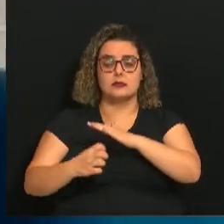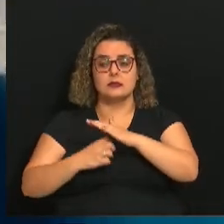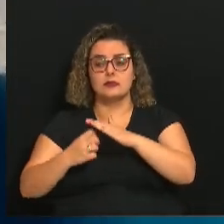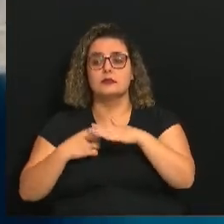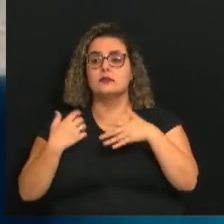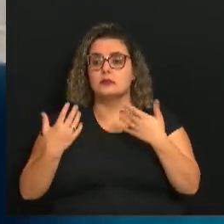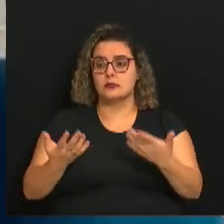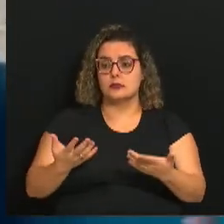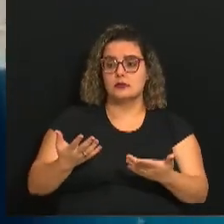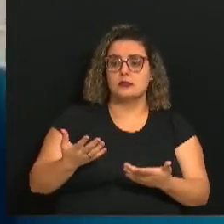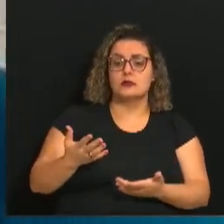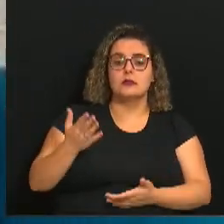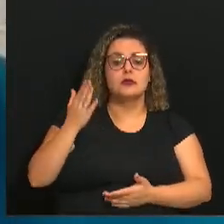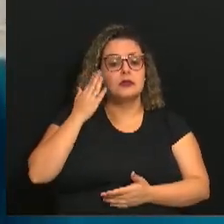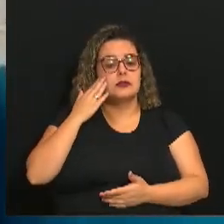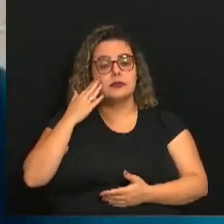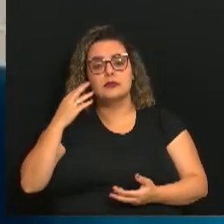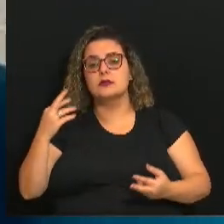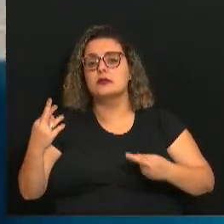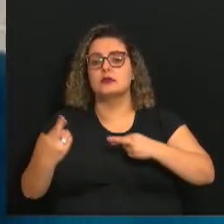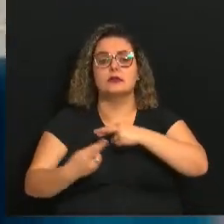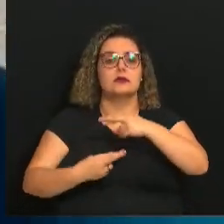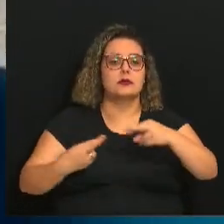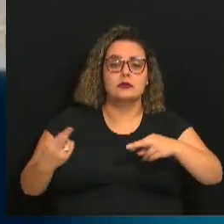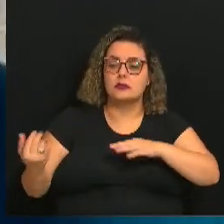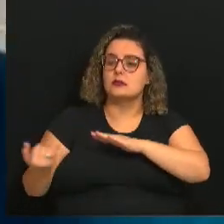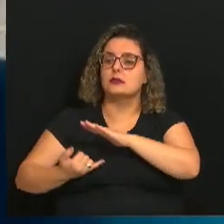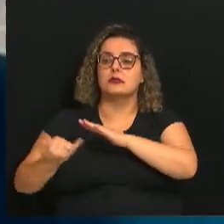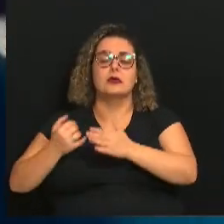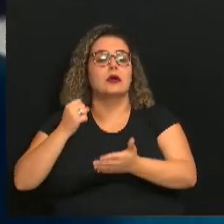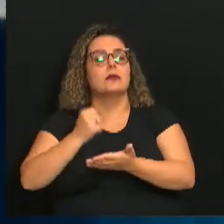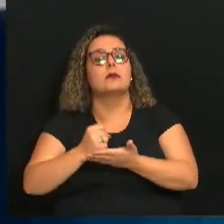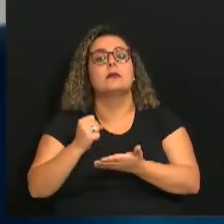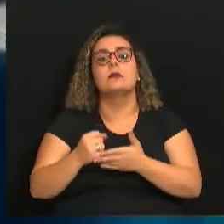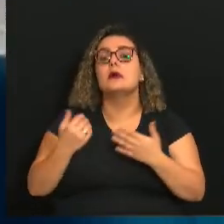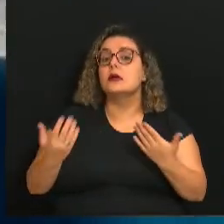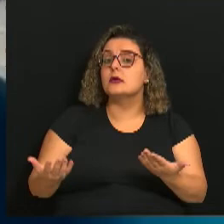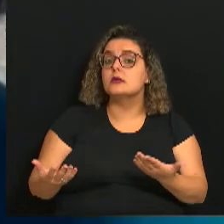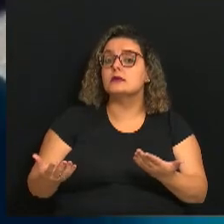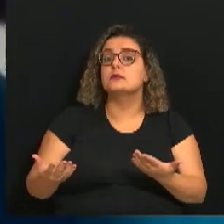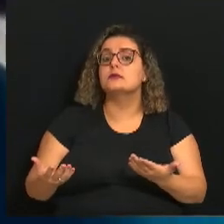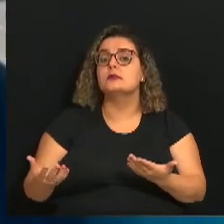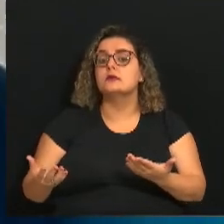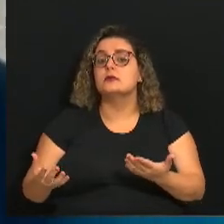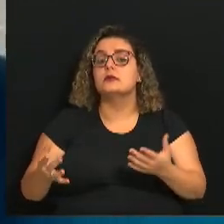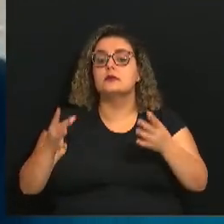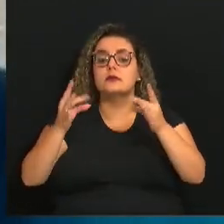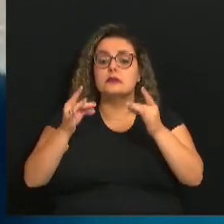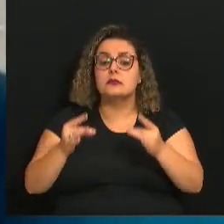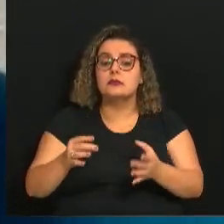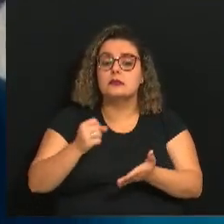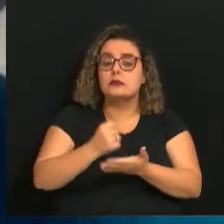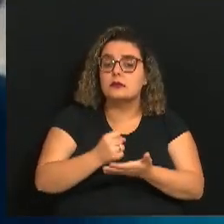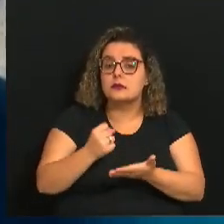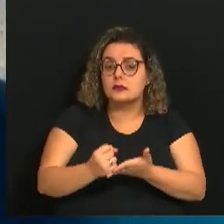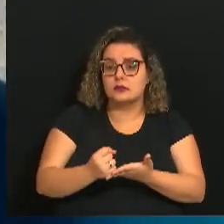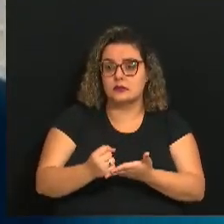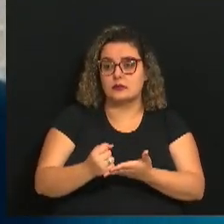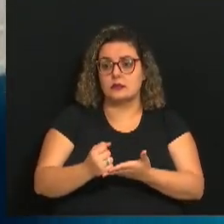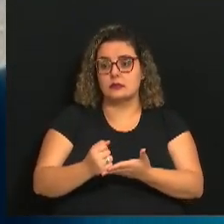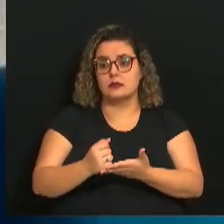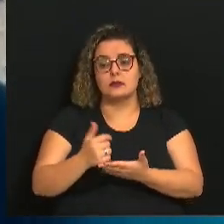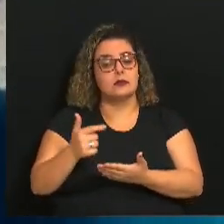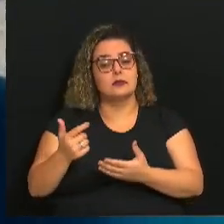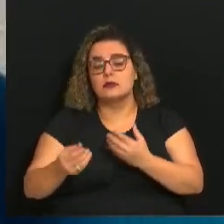sentido, eu sei que a relação é institucional, é contratual, mas, sei lá, colocar algum elemento no contrato, porque não dá para essas